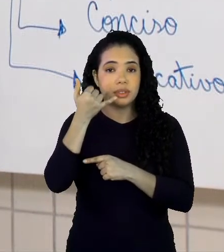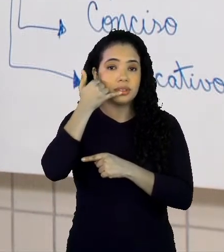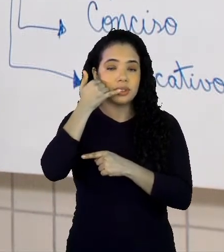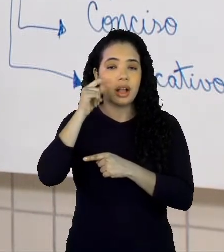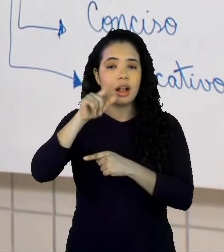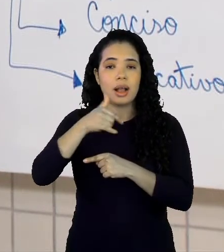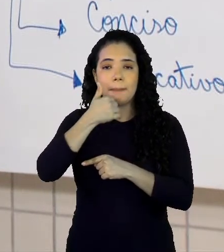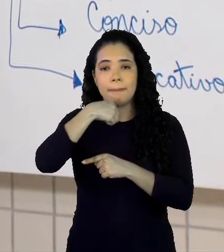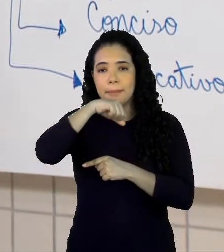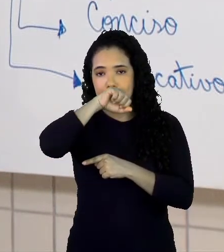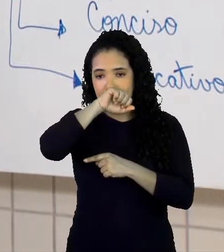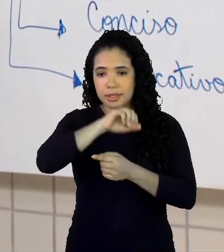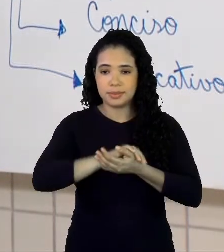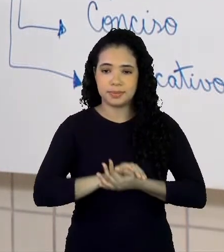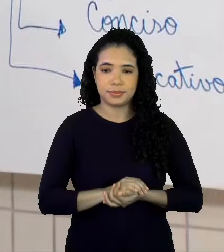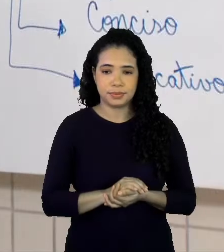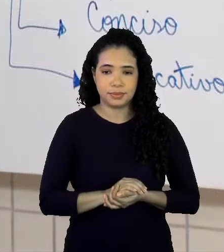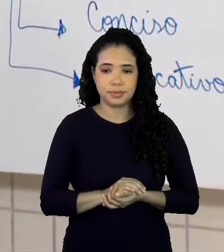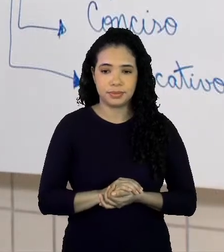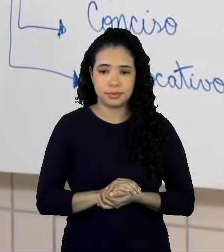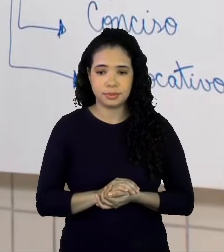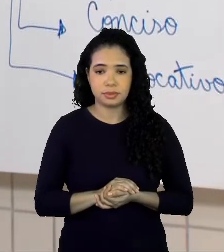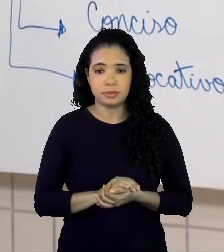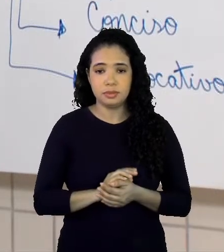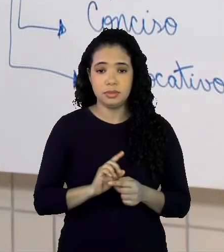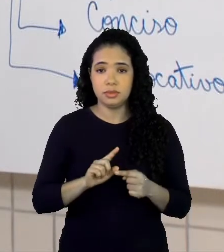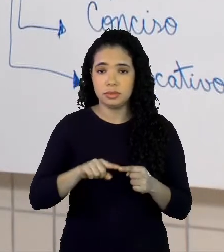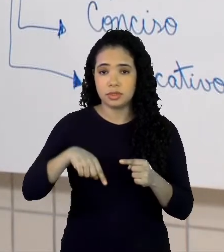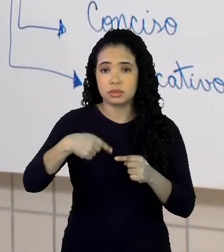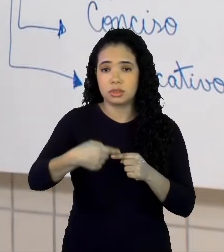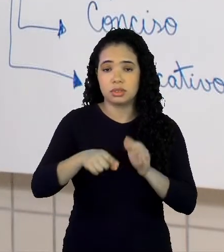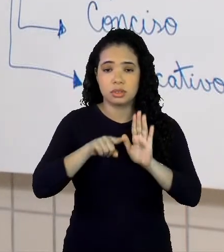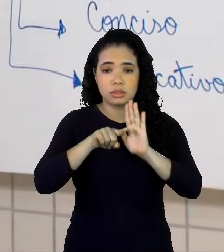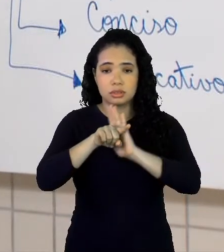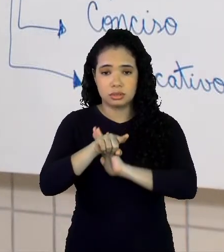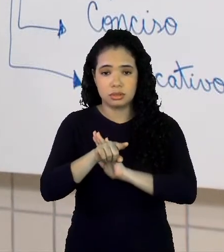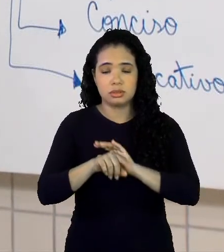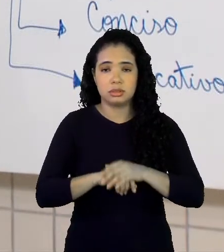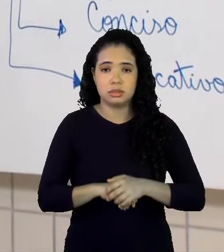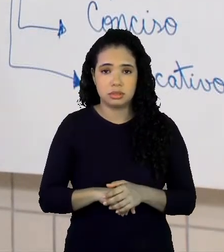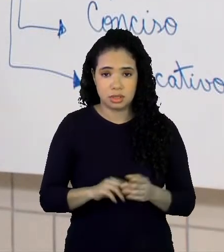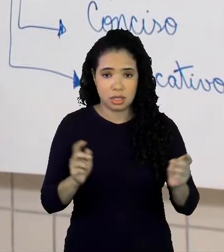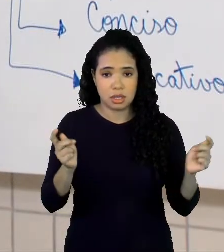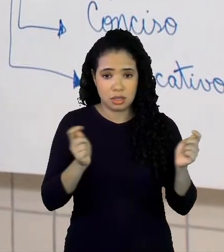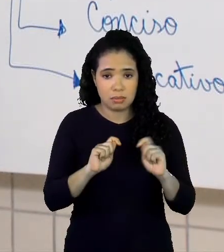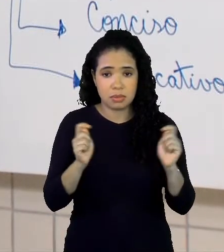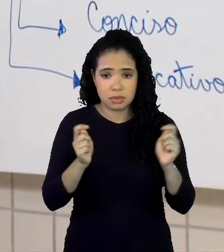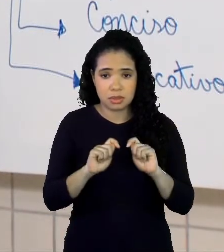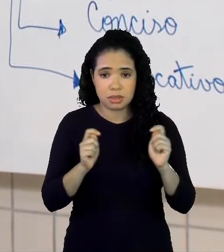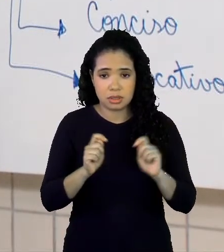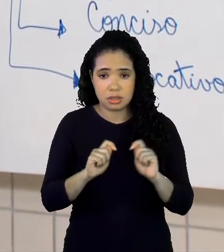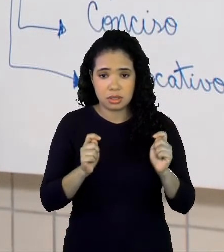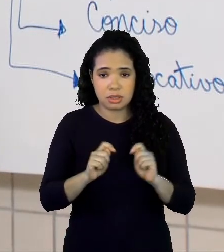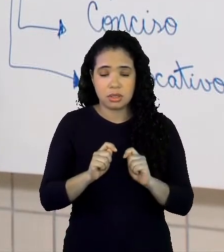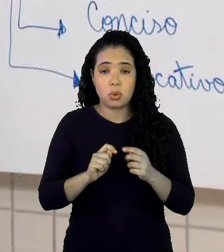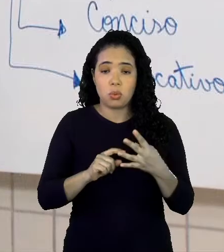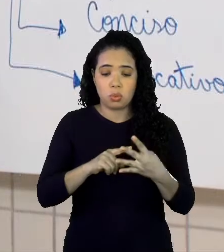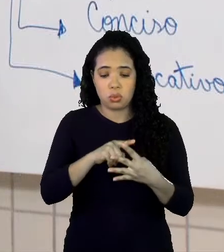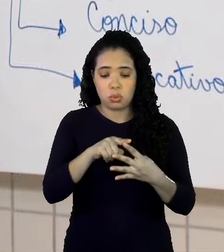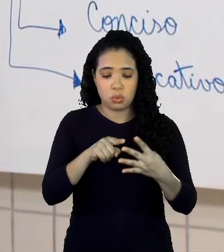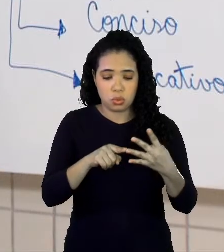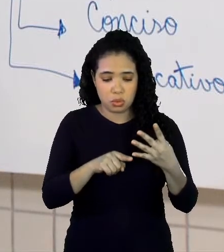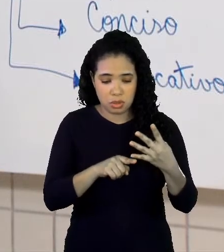certo? A outra questão é a seguinte: é possível afirmar que os 4 mini